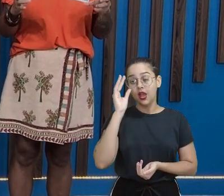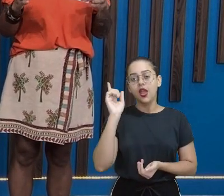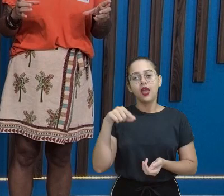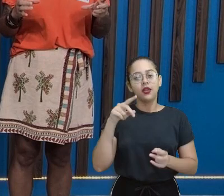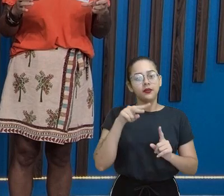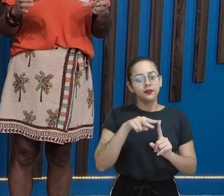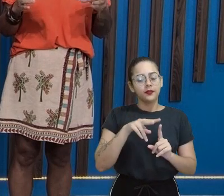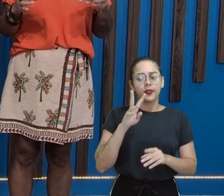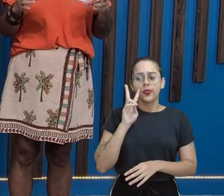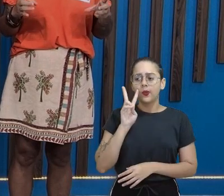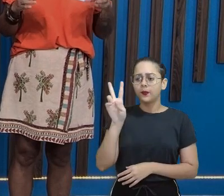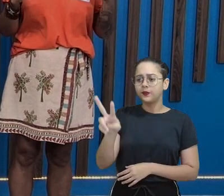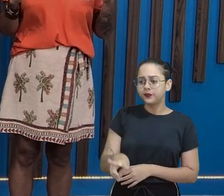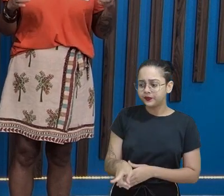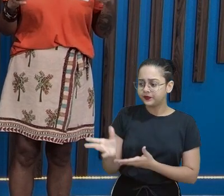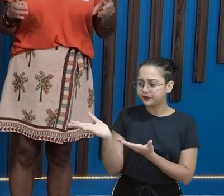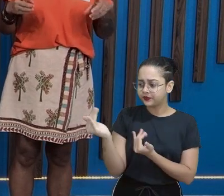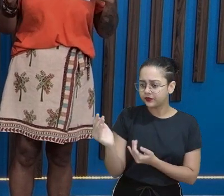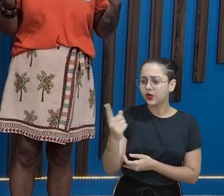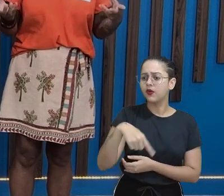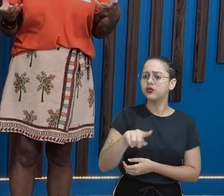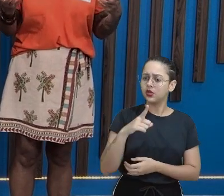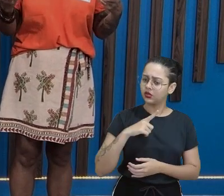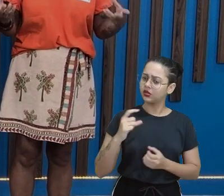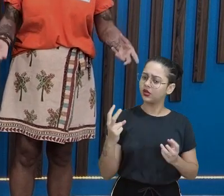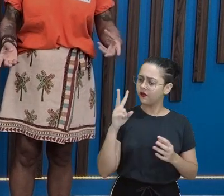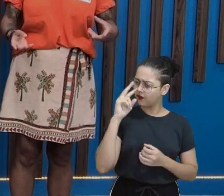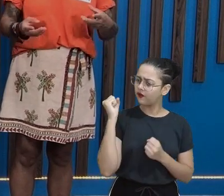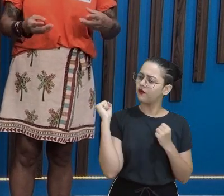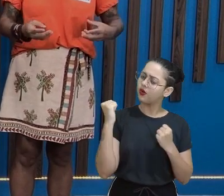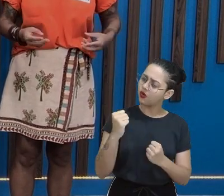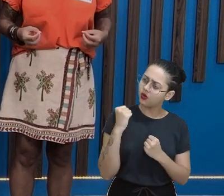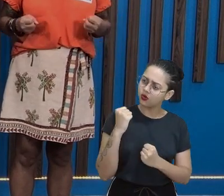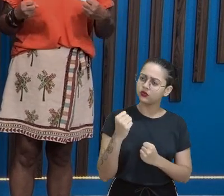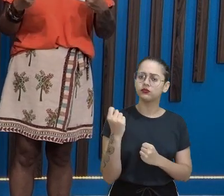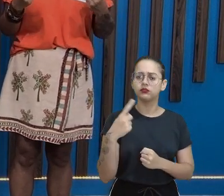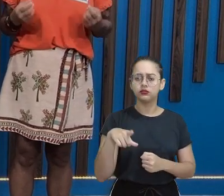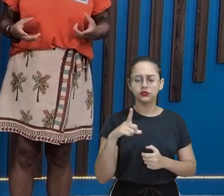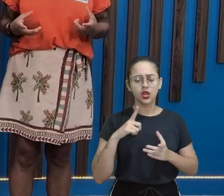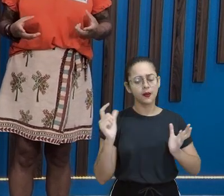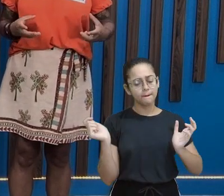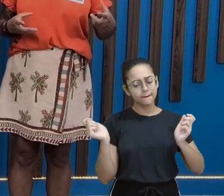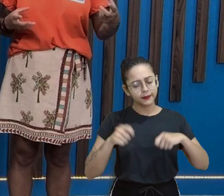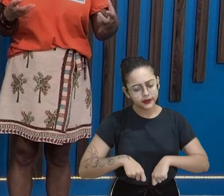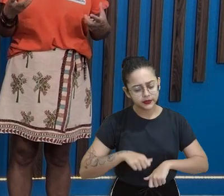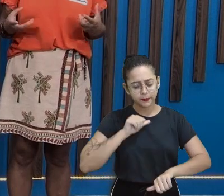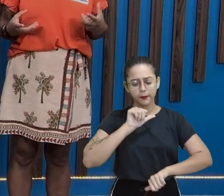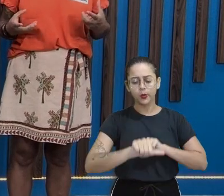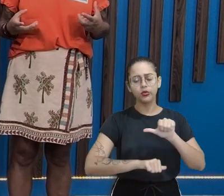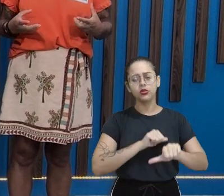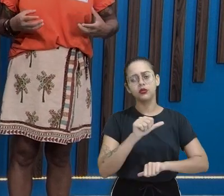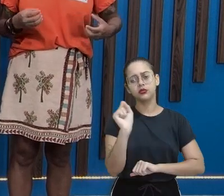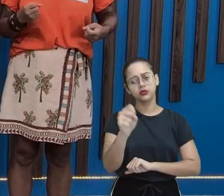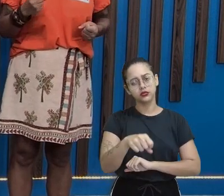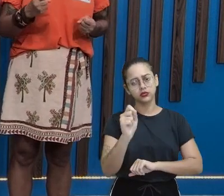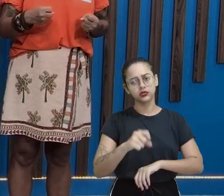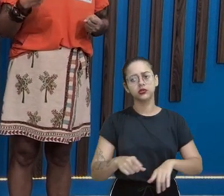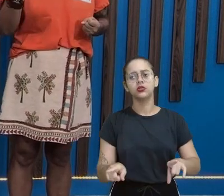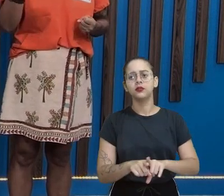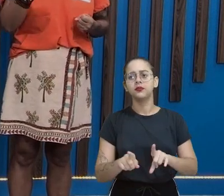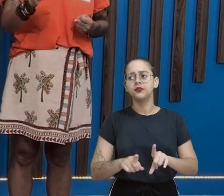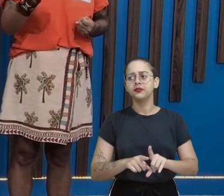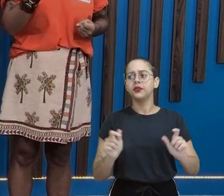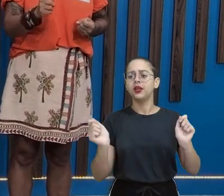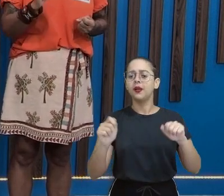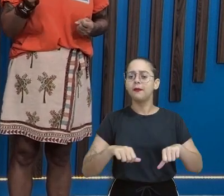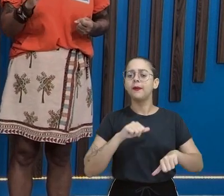a juventude de ver que vocês têm muita força, de que vocês têm capacidade de mudanças, de capacidade de mudança